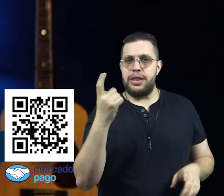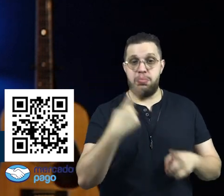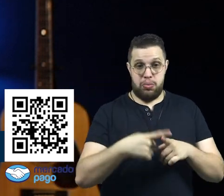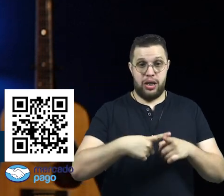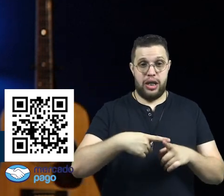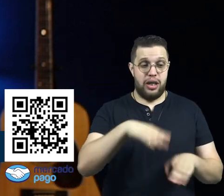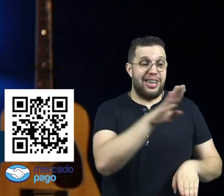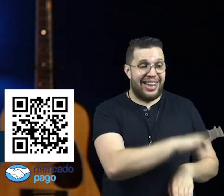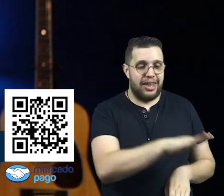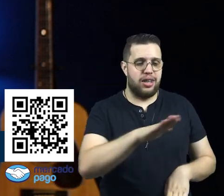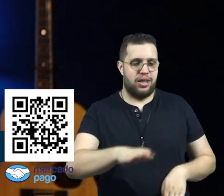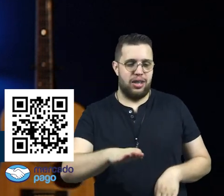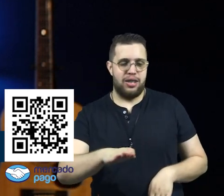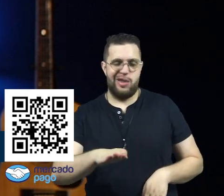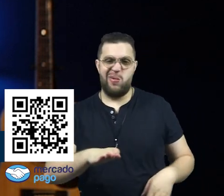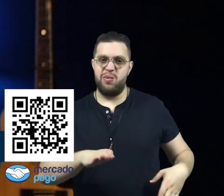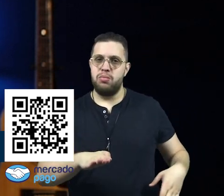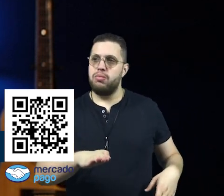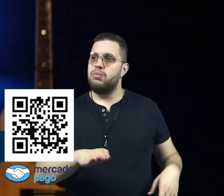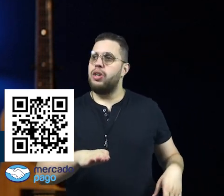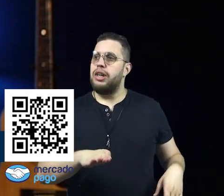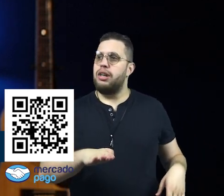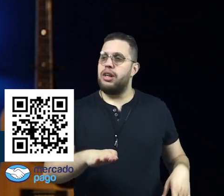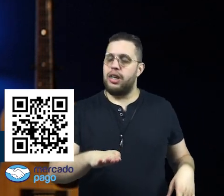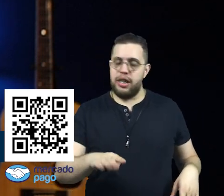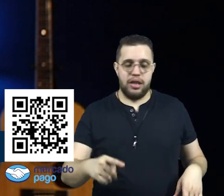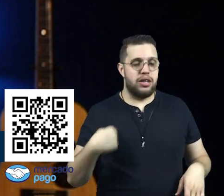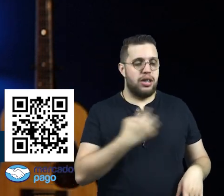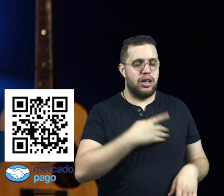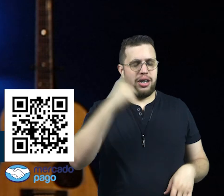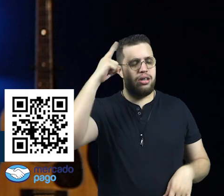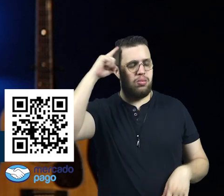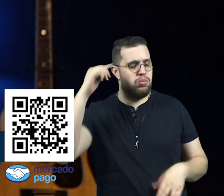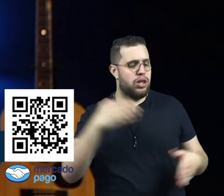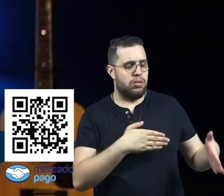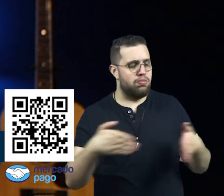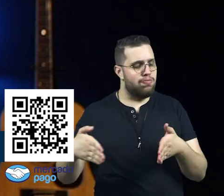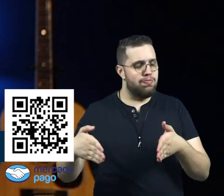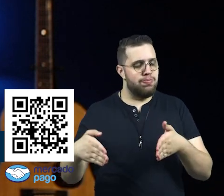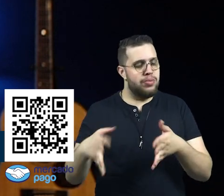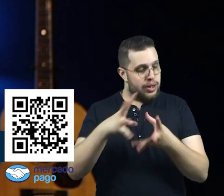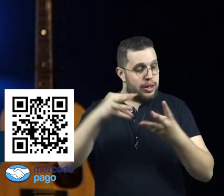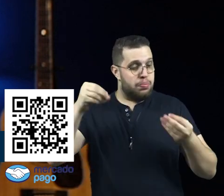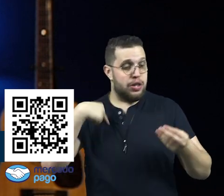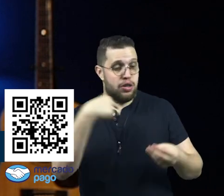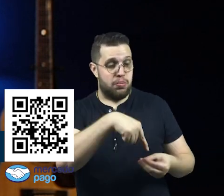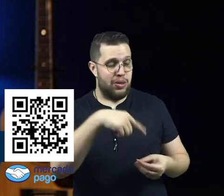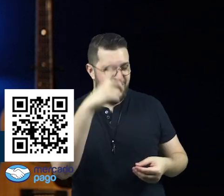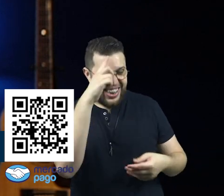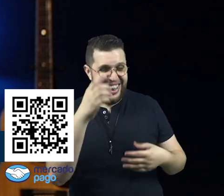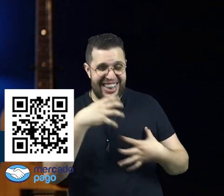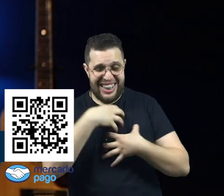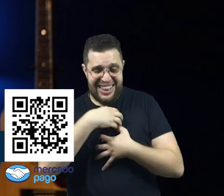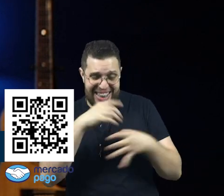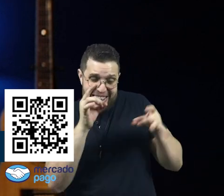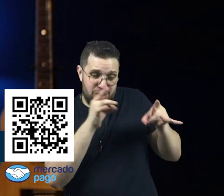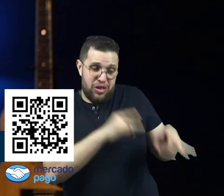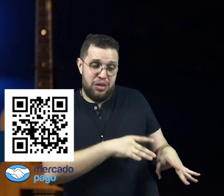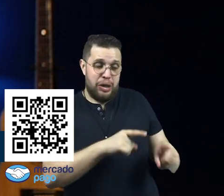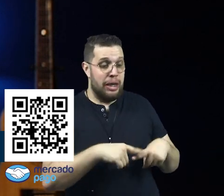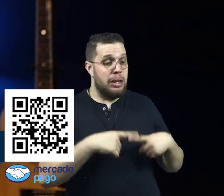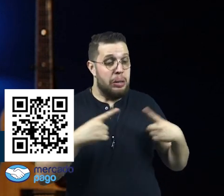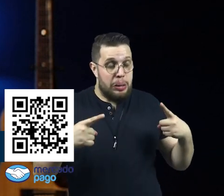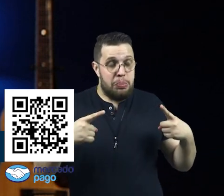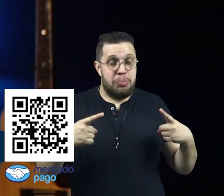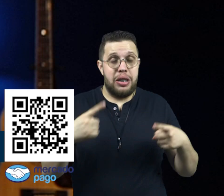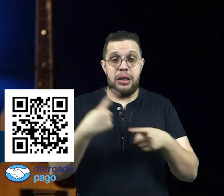criança, cada um de nós que está passando por aquele castigo, você sente aquele desprezo. Mas isso é consequência de